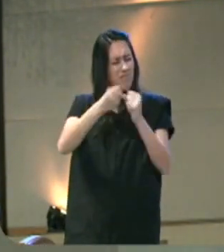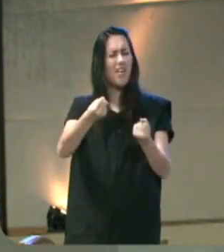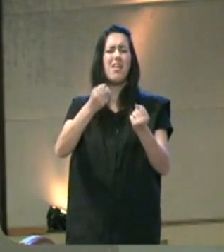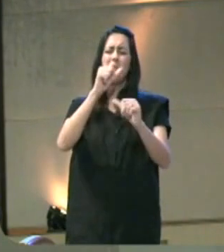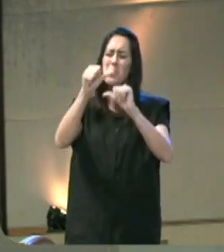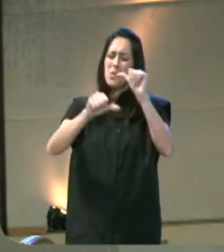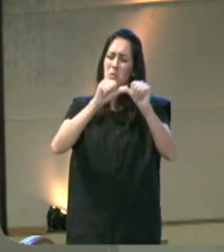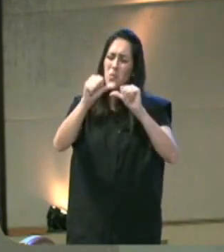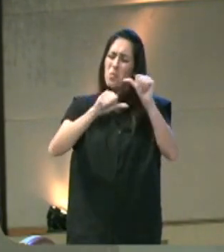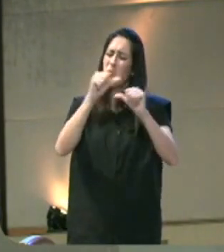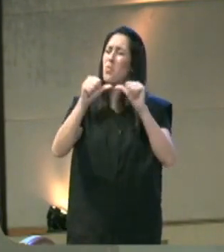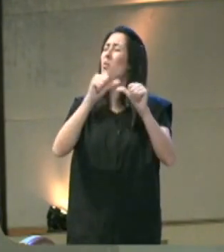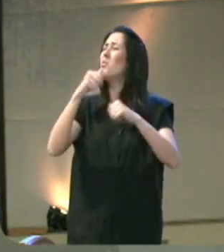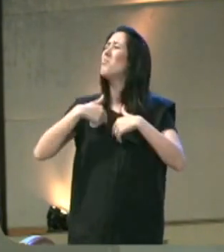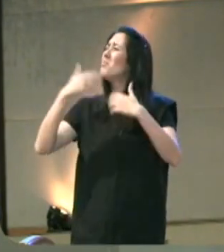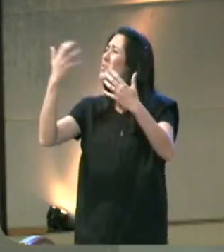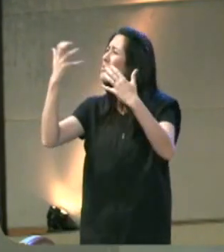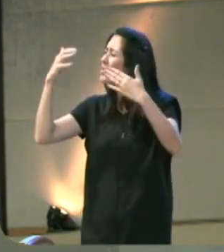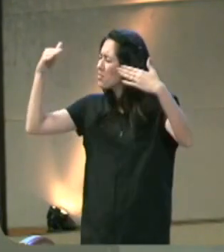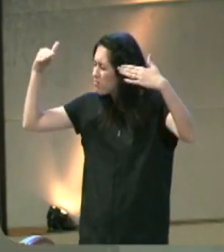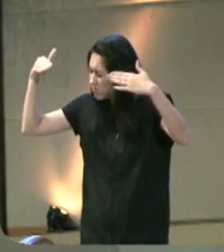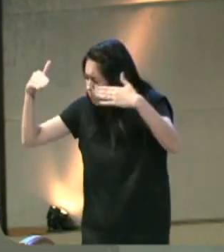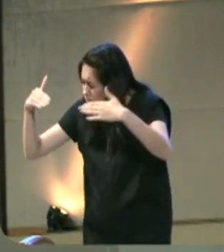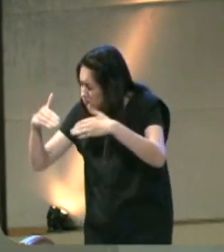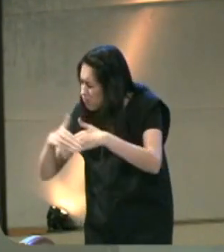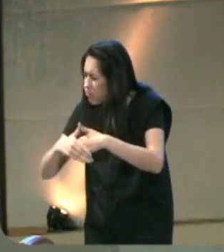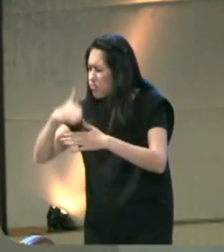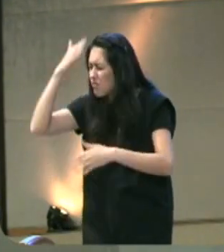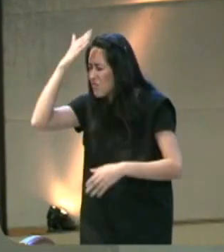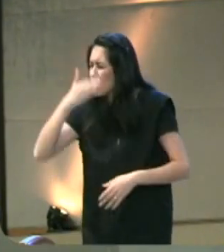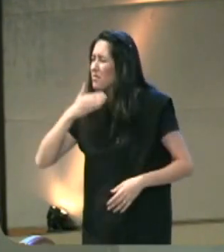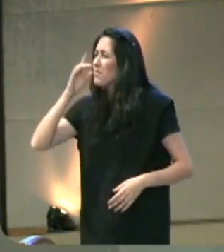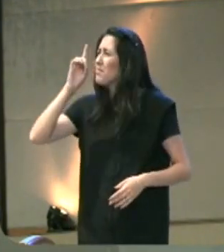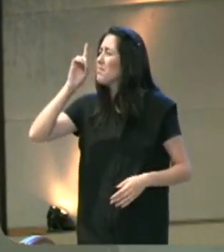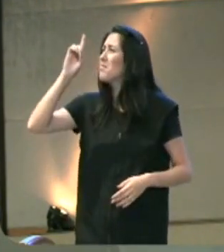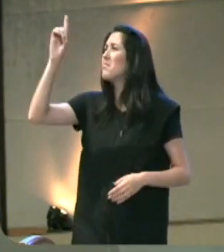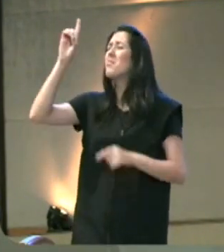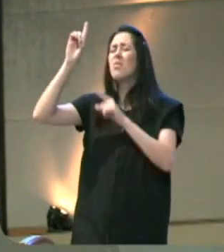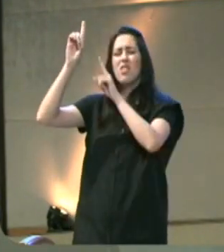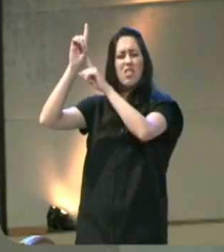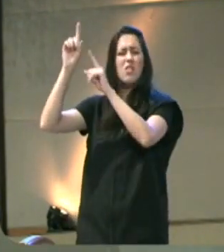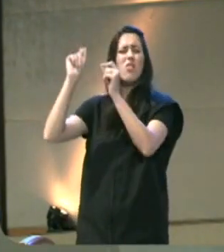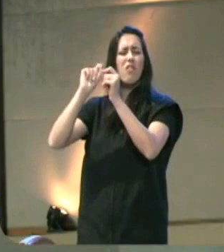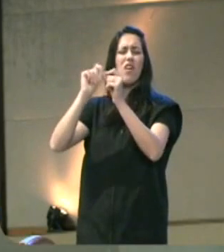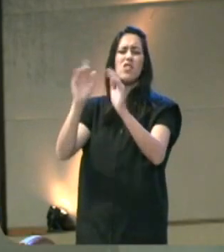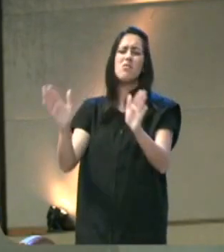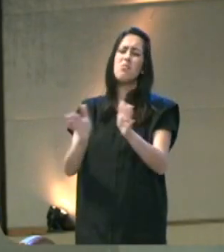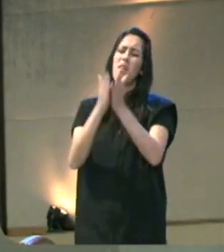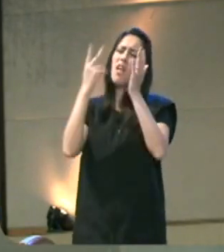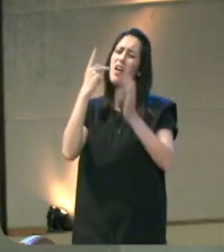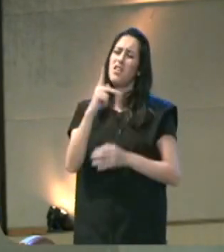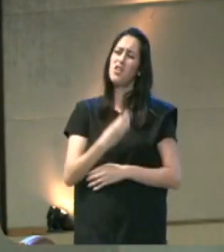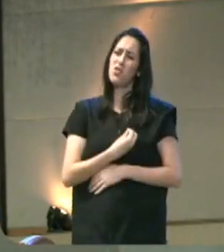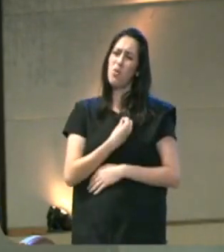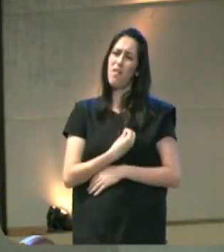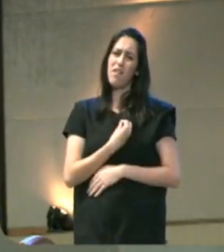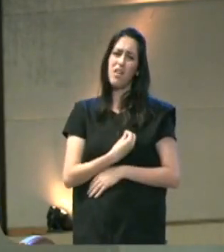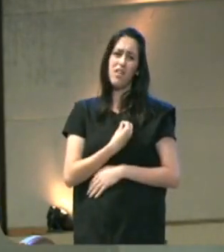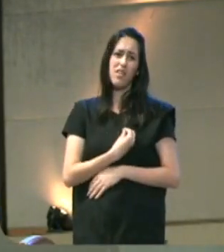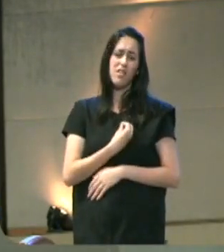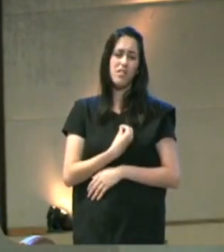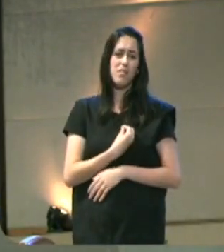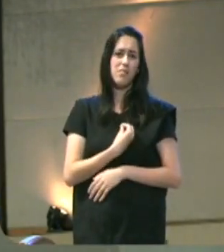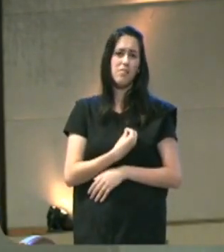depô-los aos teus pés, no teu altar. E deixa Deus fazer a obra dele na tua vida. A obra